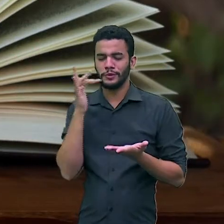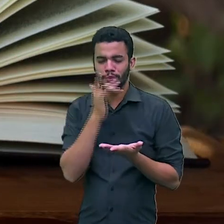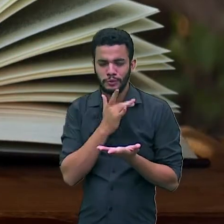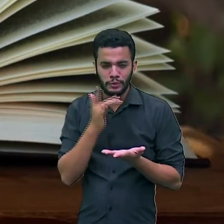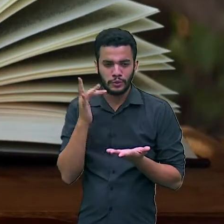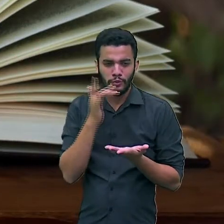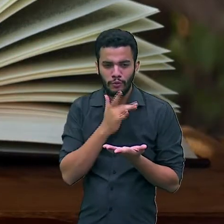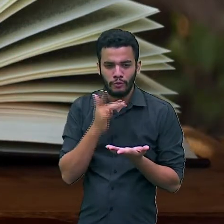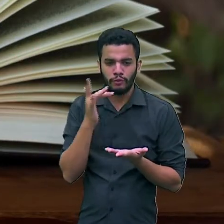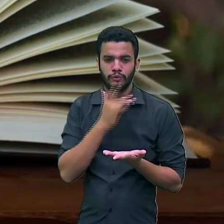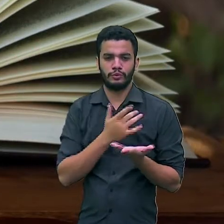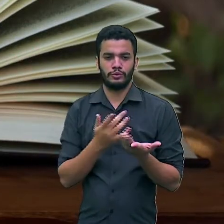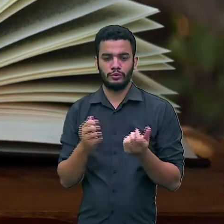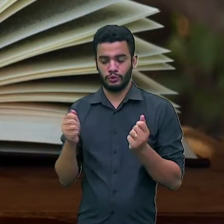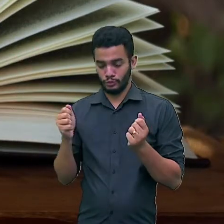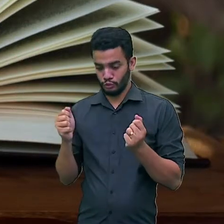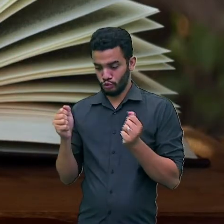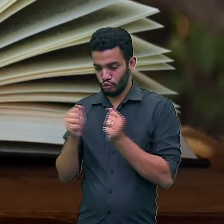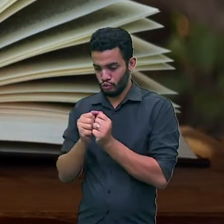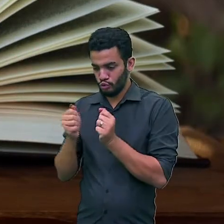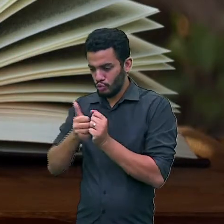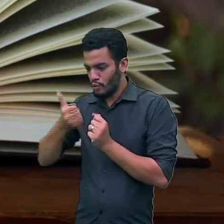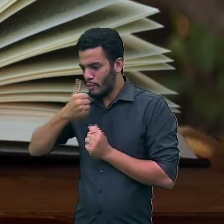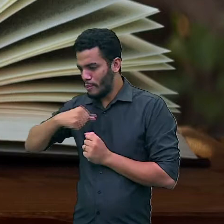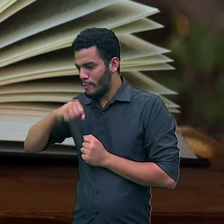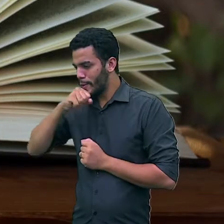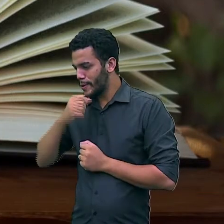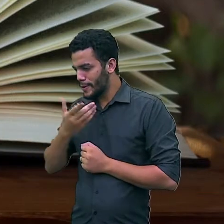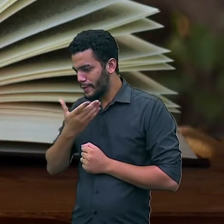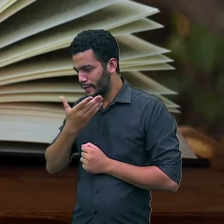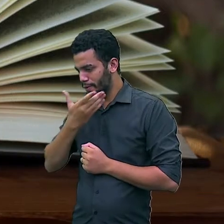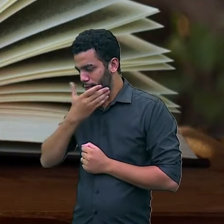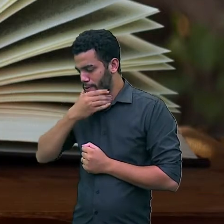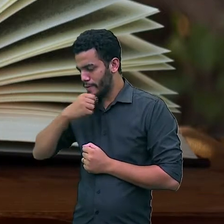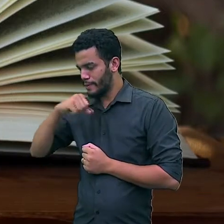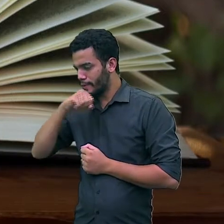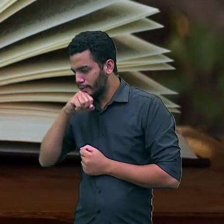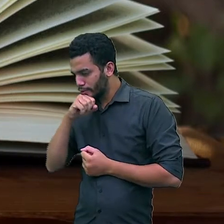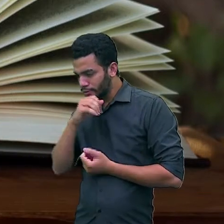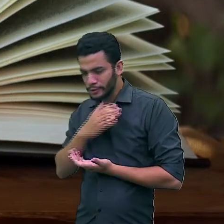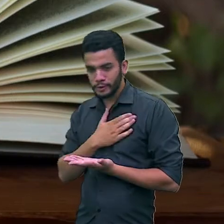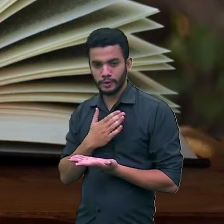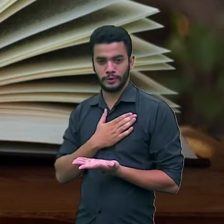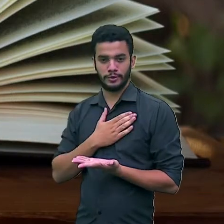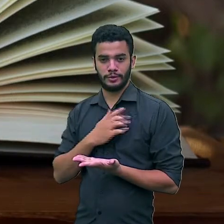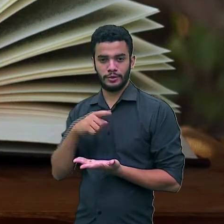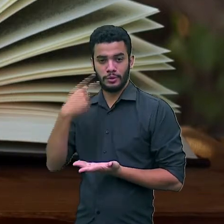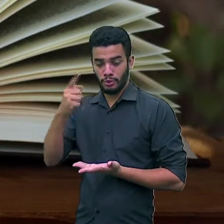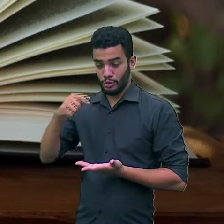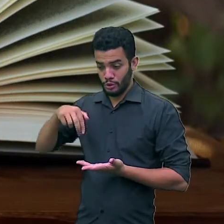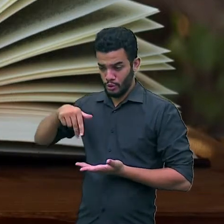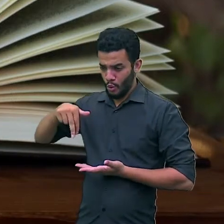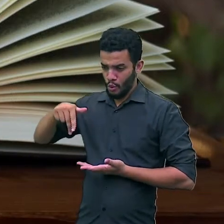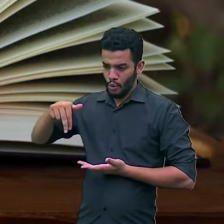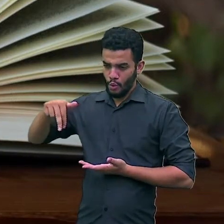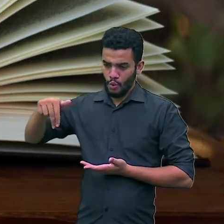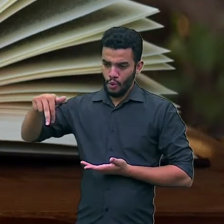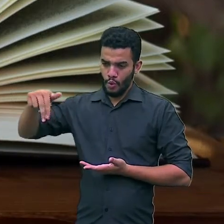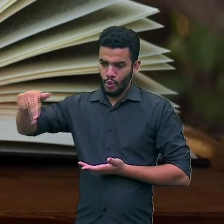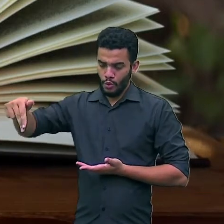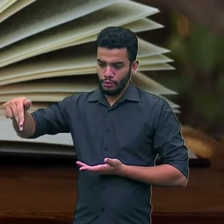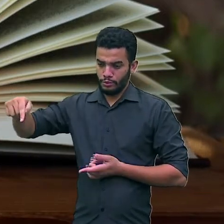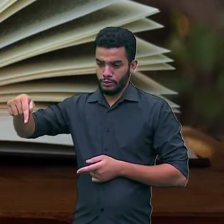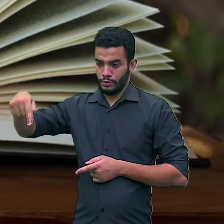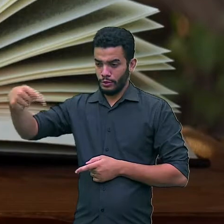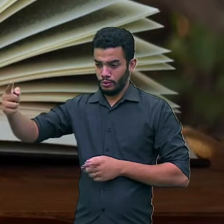manhã com meus pais e sairei para minha caminhada. Quando voltar, almoçaremos